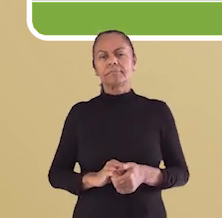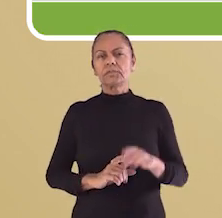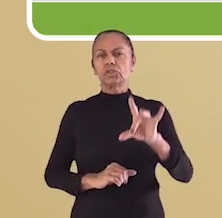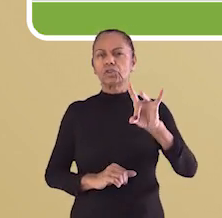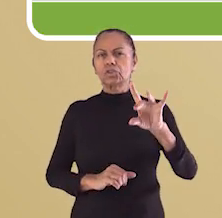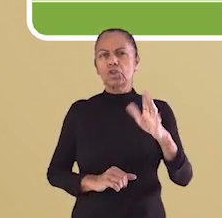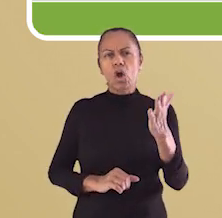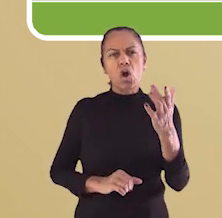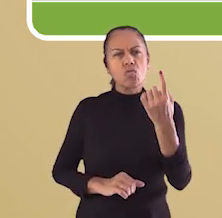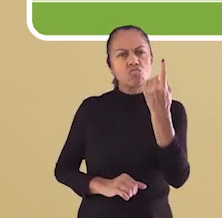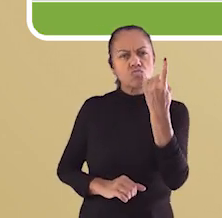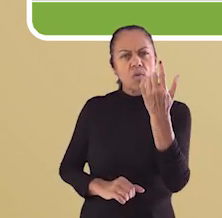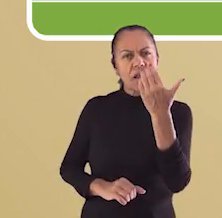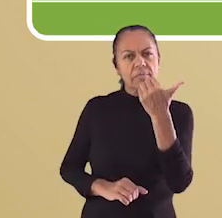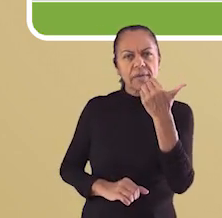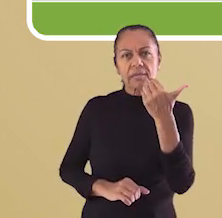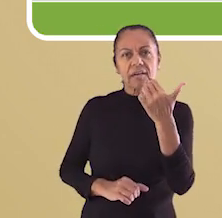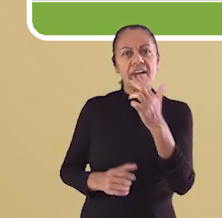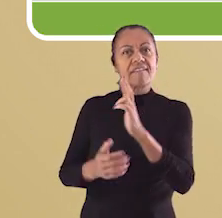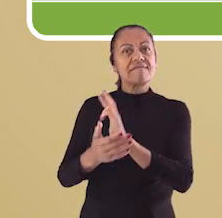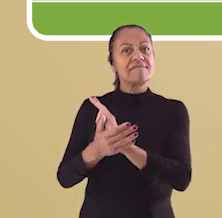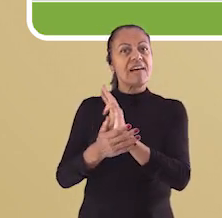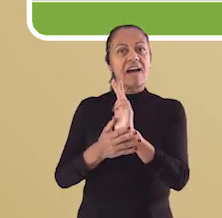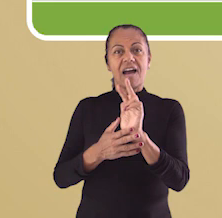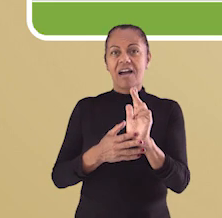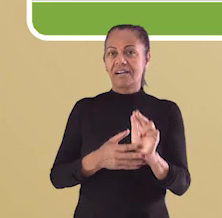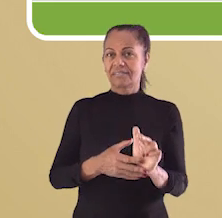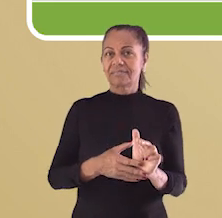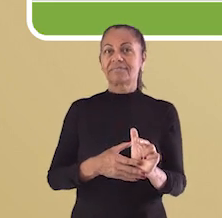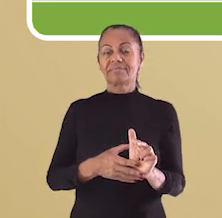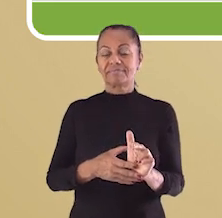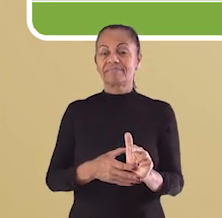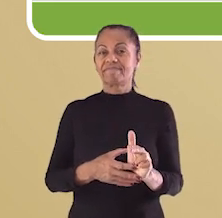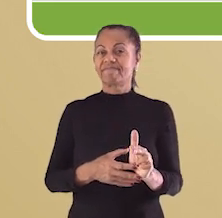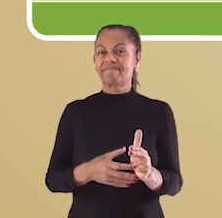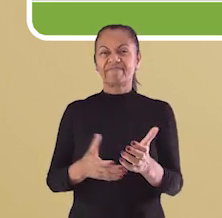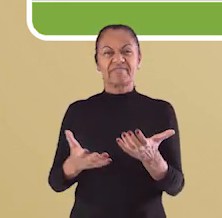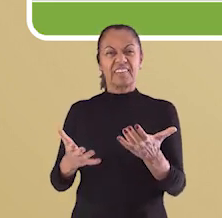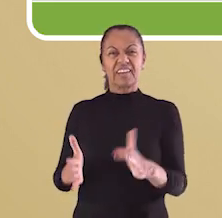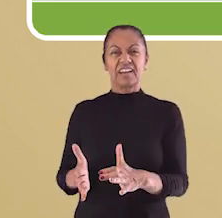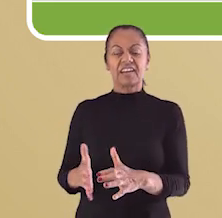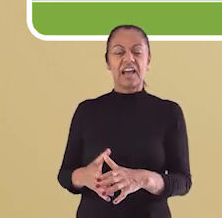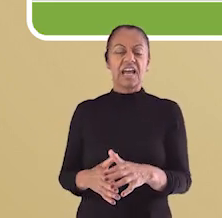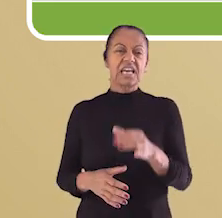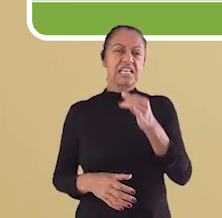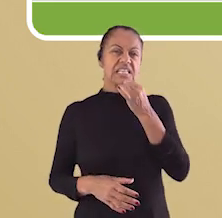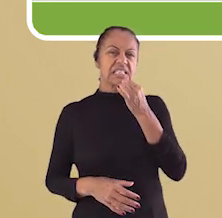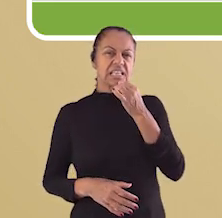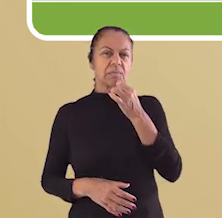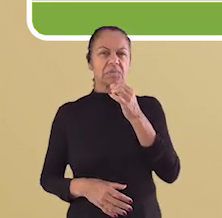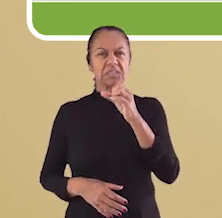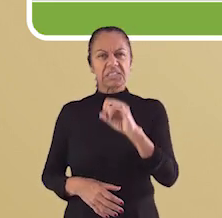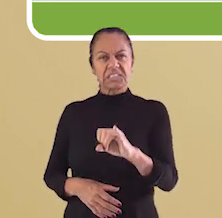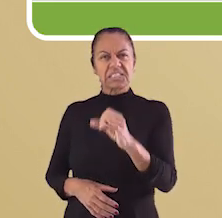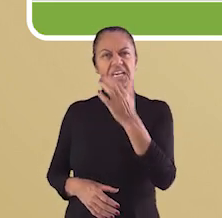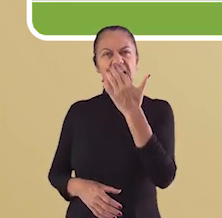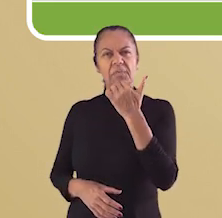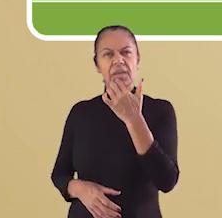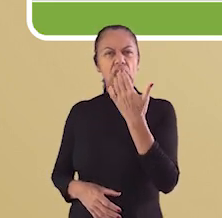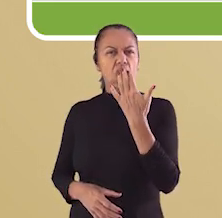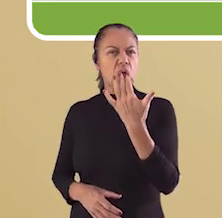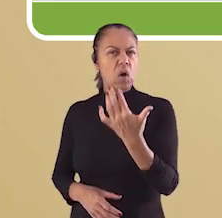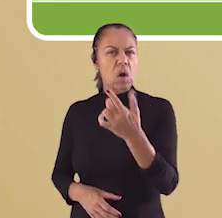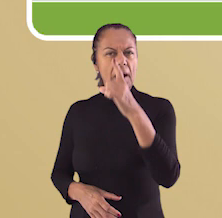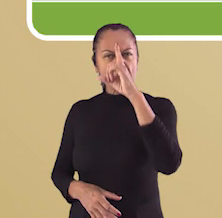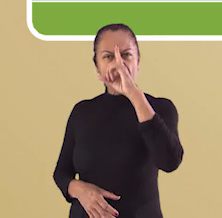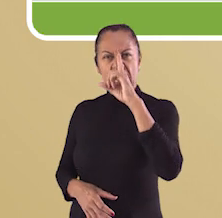um alimento, mas sim a vários, né? Essa rejeição de alimentos costuma seguir um padrão. Eu não como nada que é amarelo,